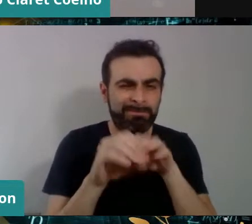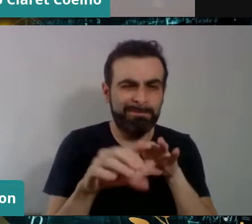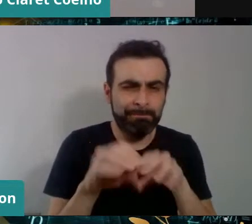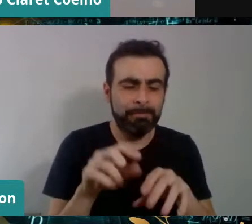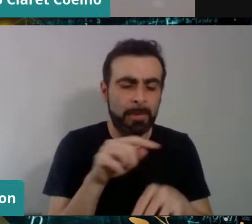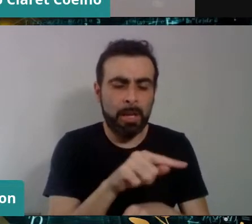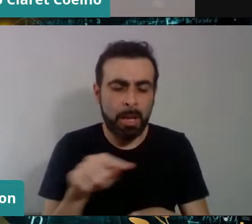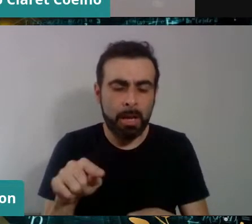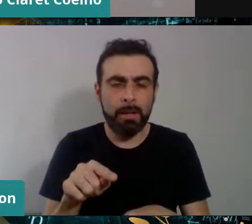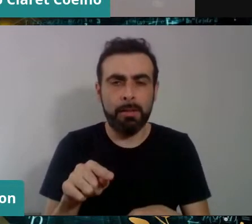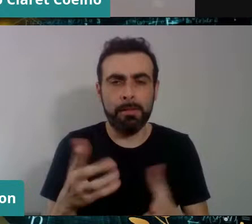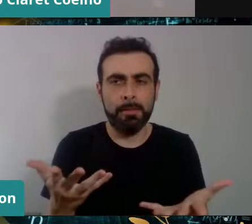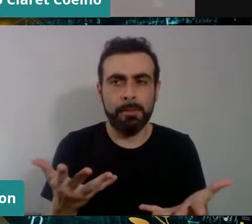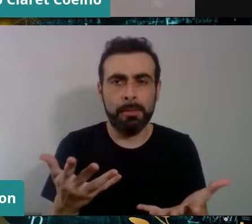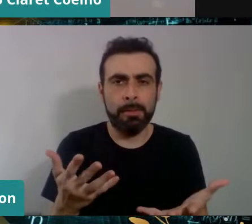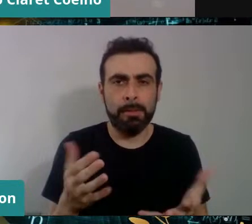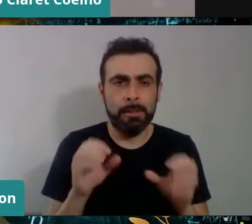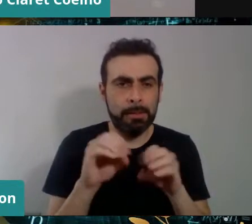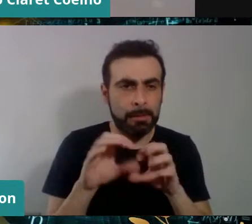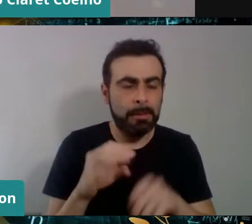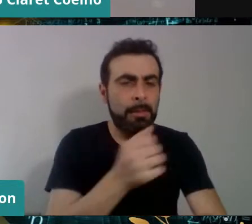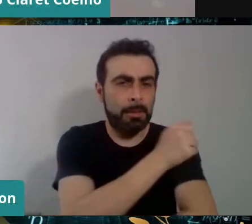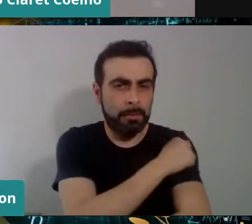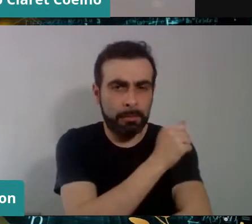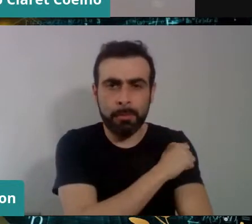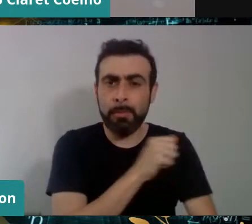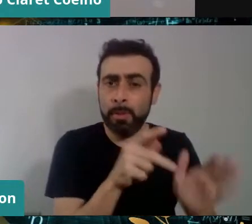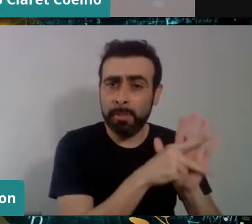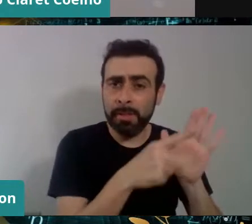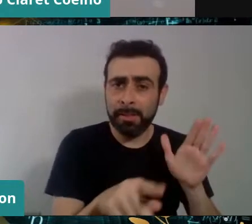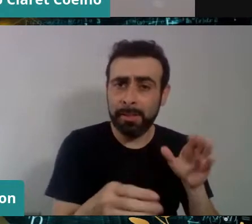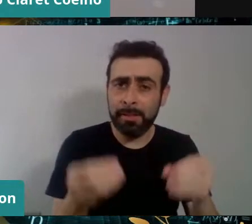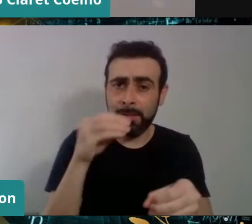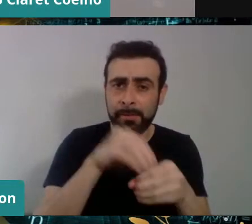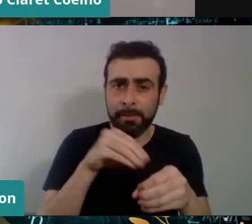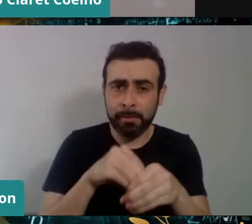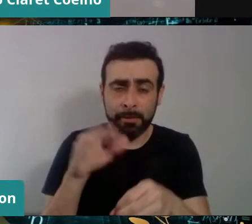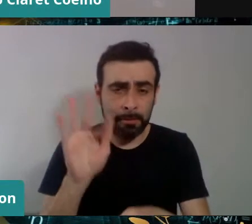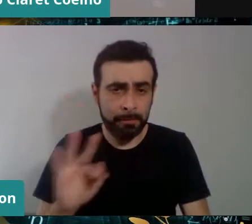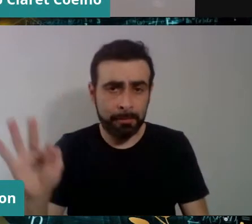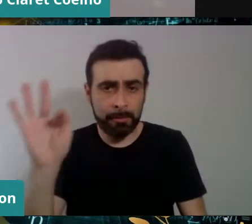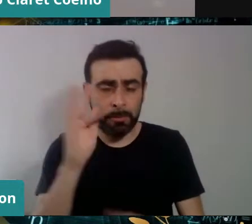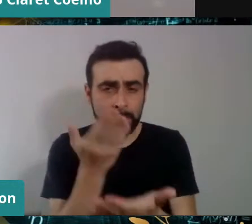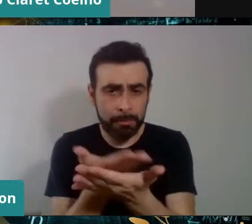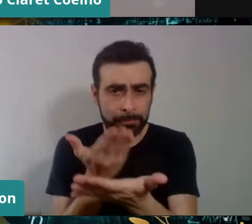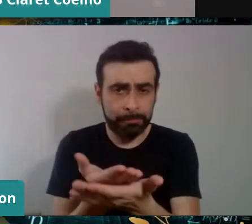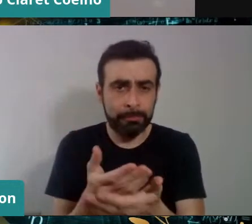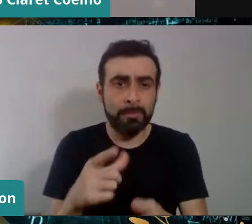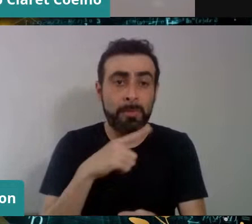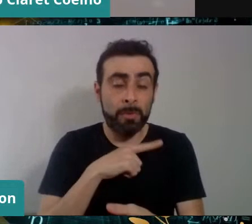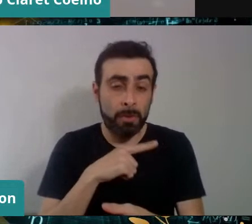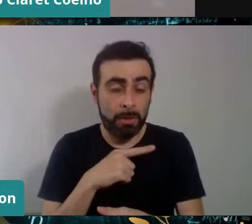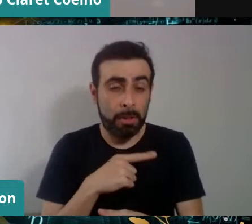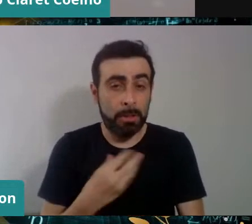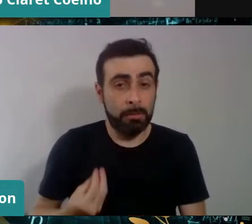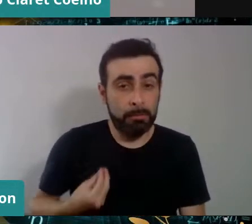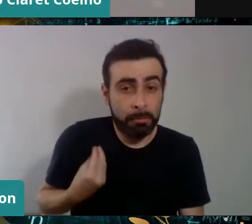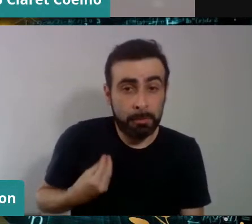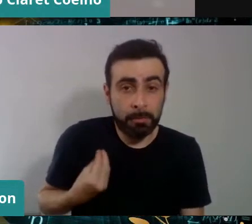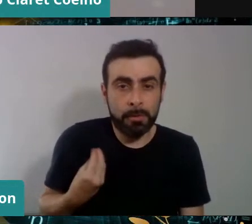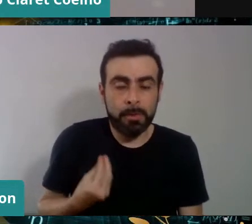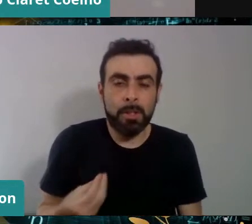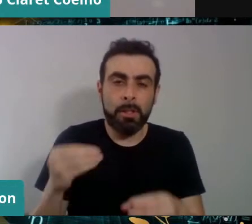por alunos da graduação e com a presença do professor da prática de